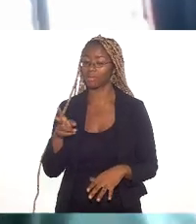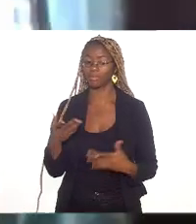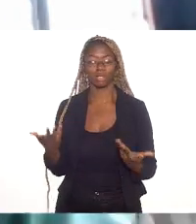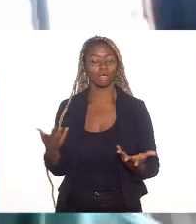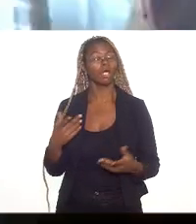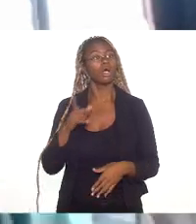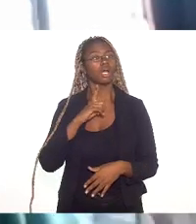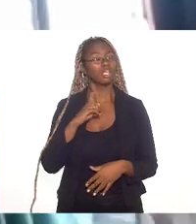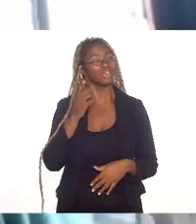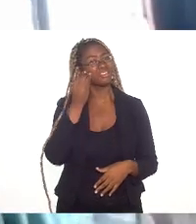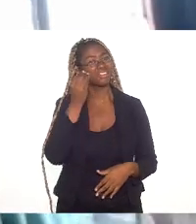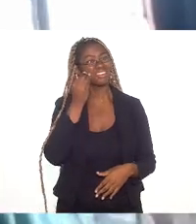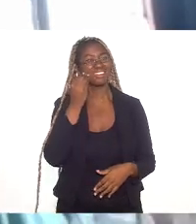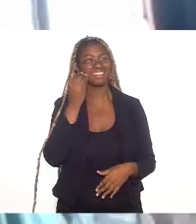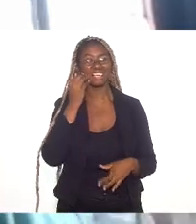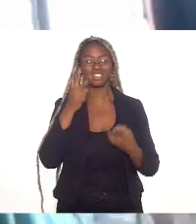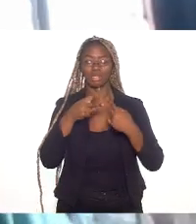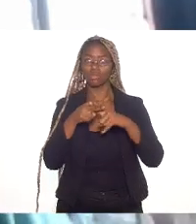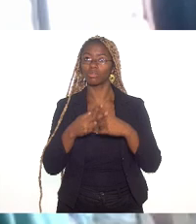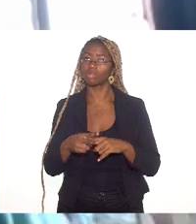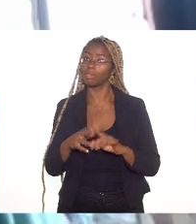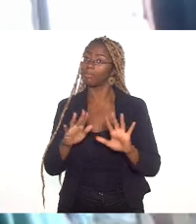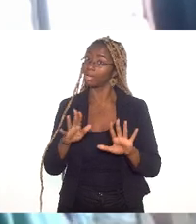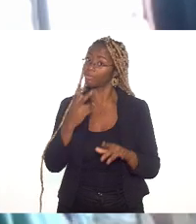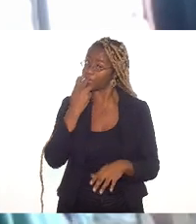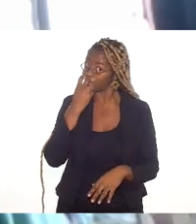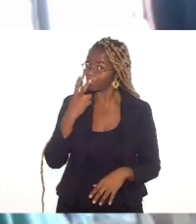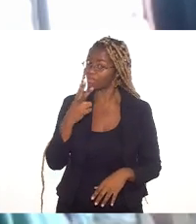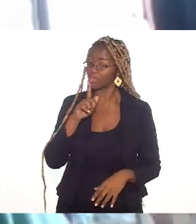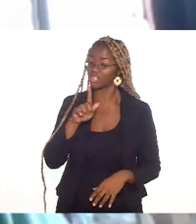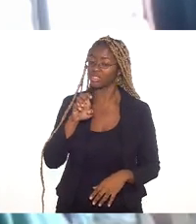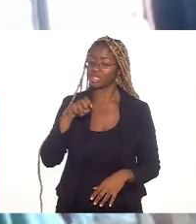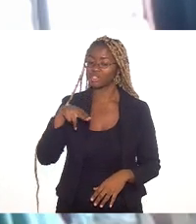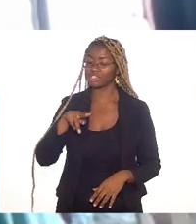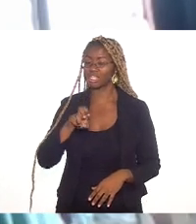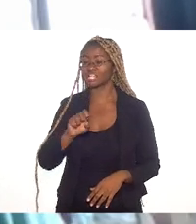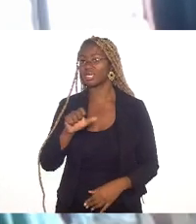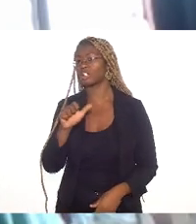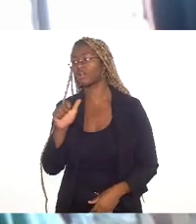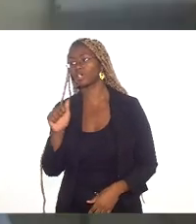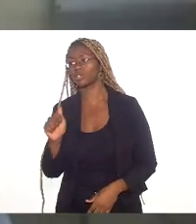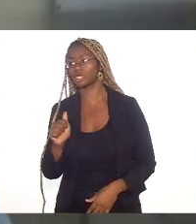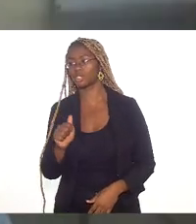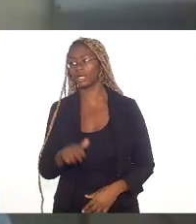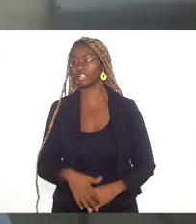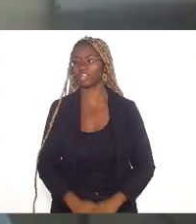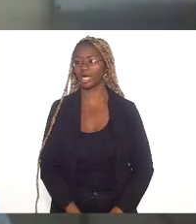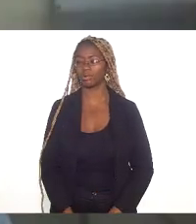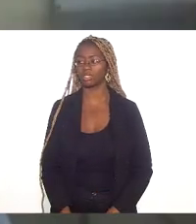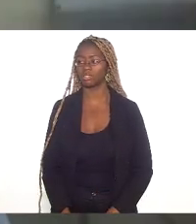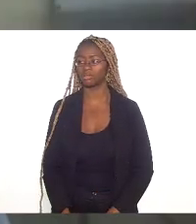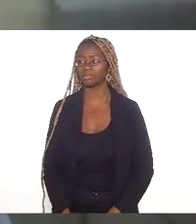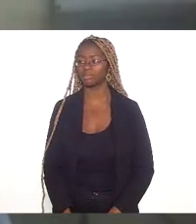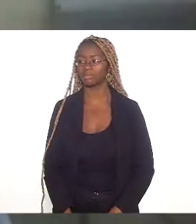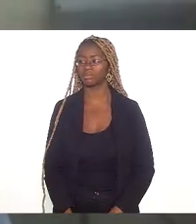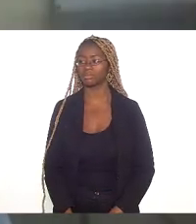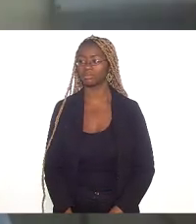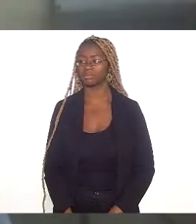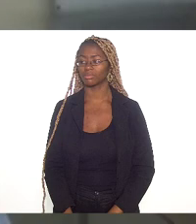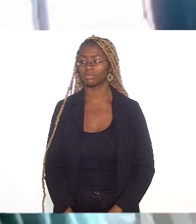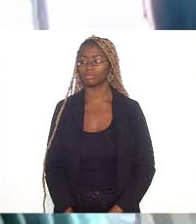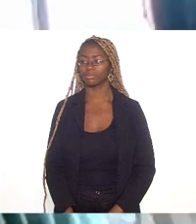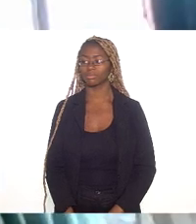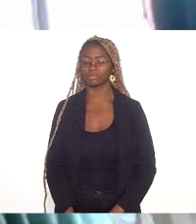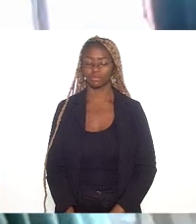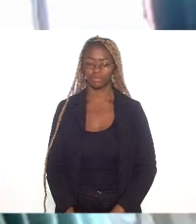pouco isso. Mas tudo bem, vamos ver qual vai ser a volta da Genersa. Vamos analisar. Mas não é só a SEDAI, não, Mica. São todas as empresas,